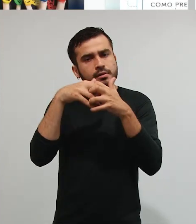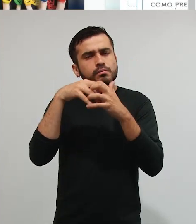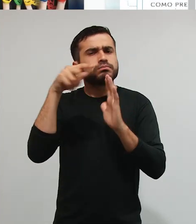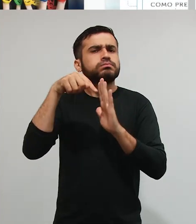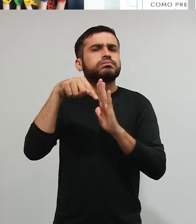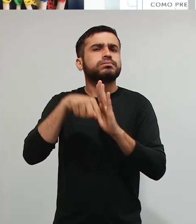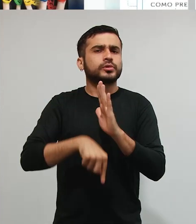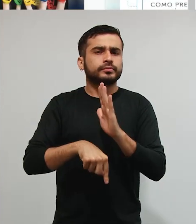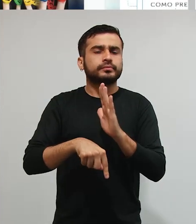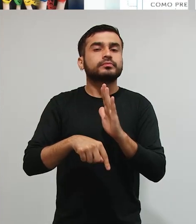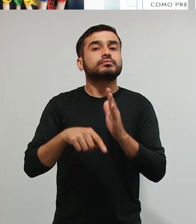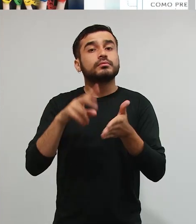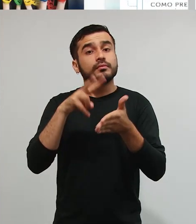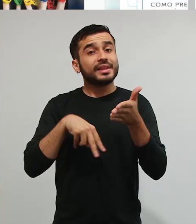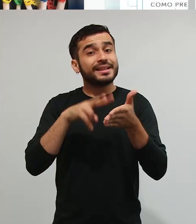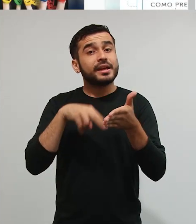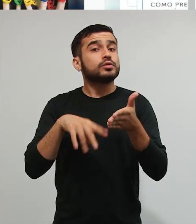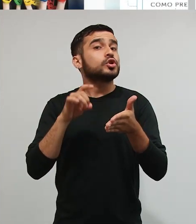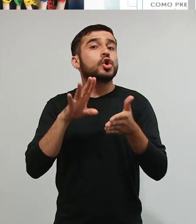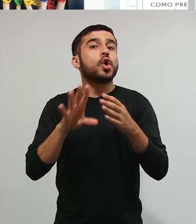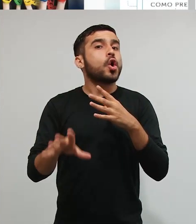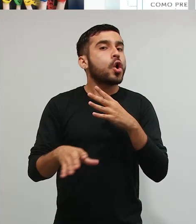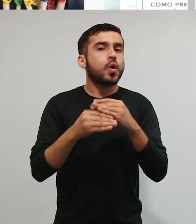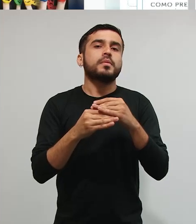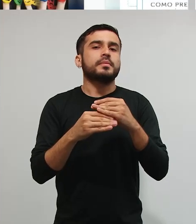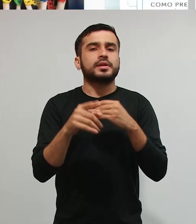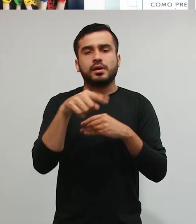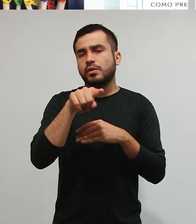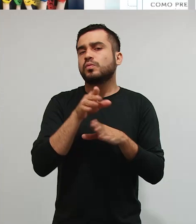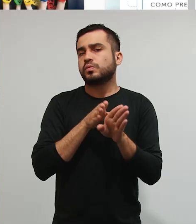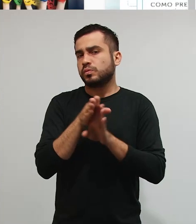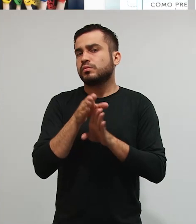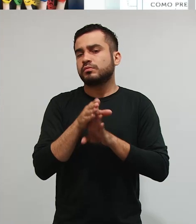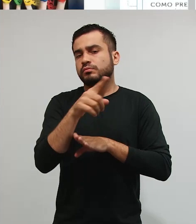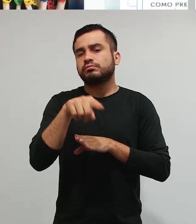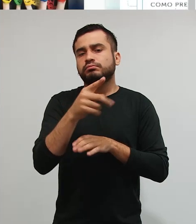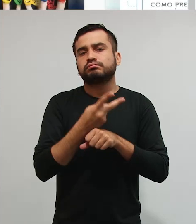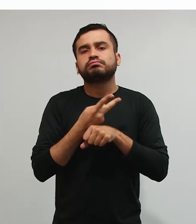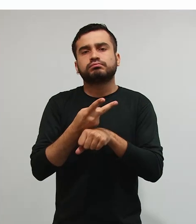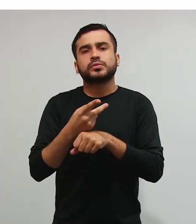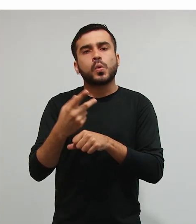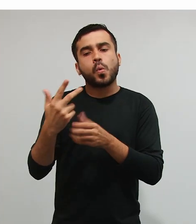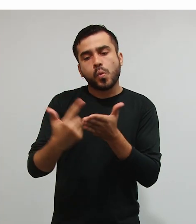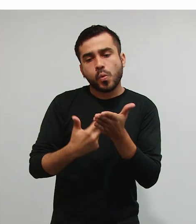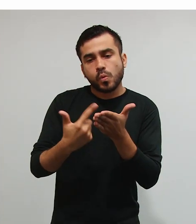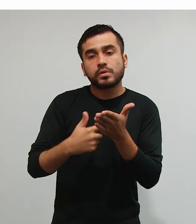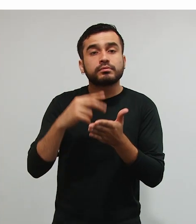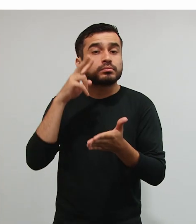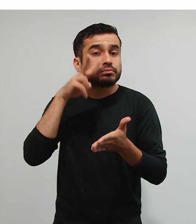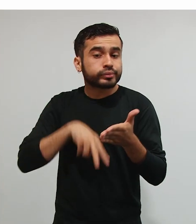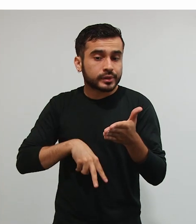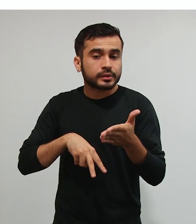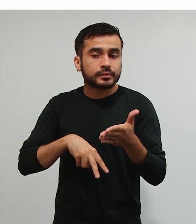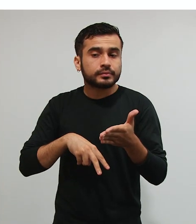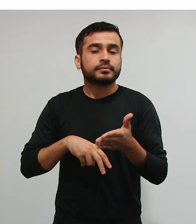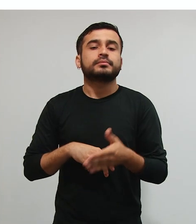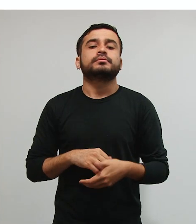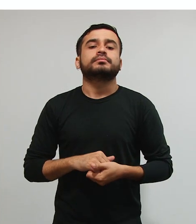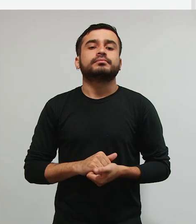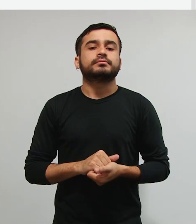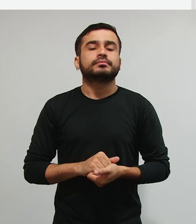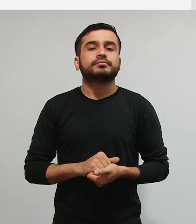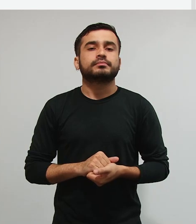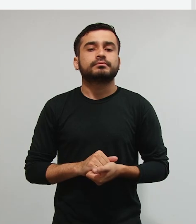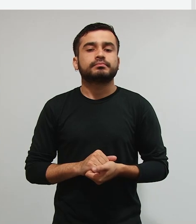bastante profunda. Então, como leitura complementar, eu recomendo que vocês façam a leitura do livro da Selminha, da